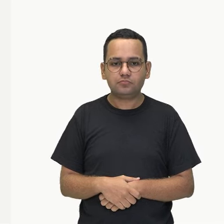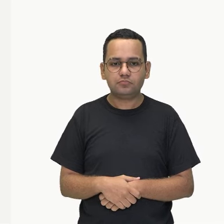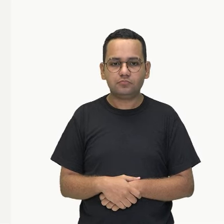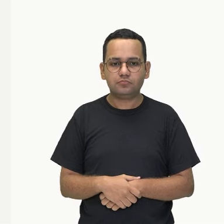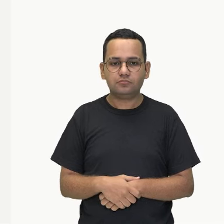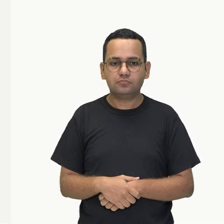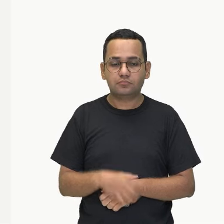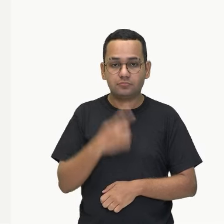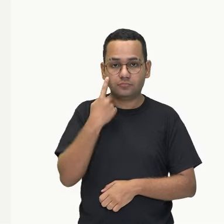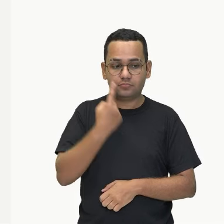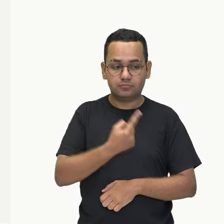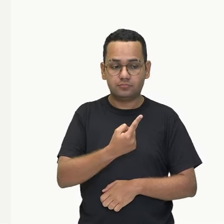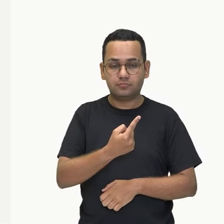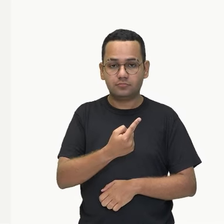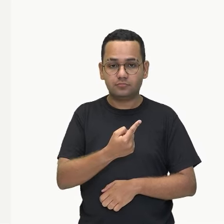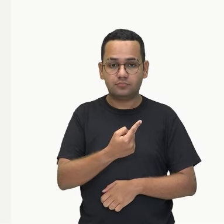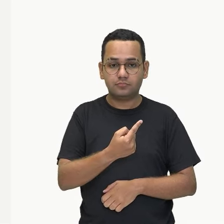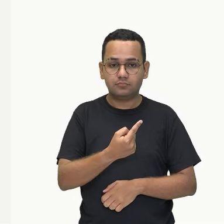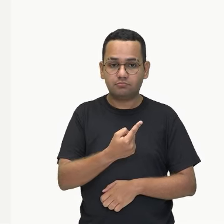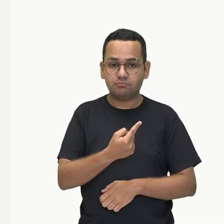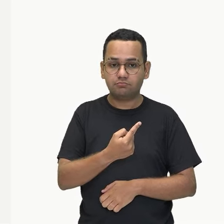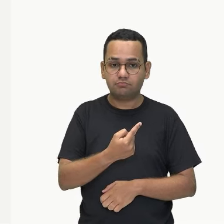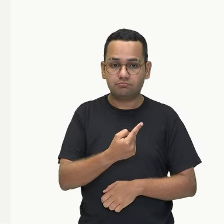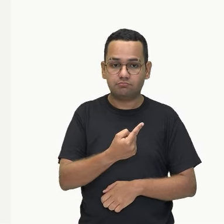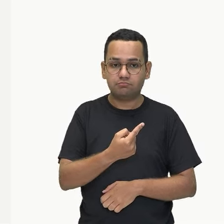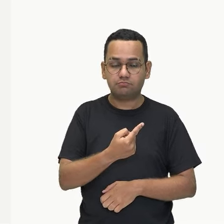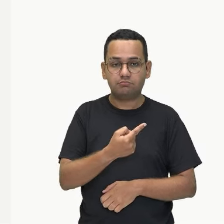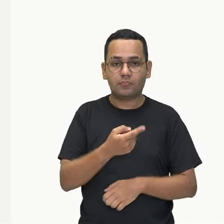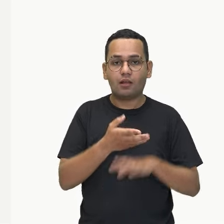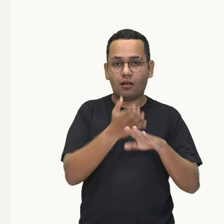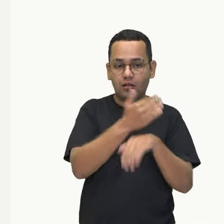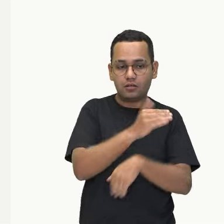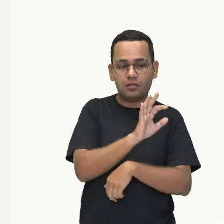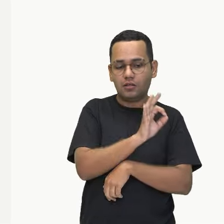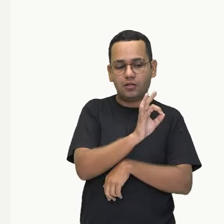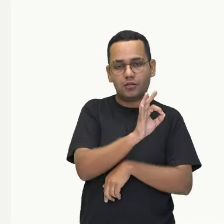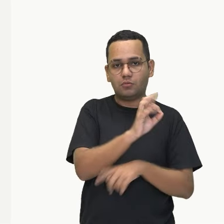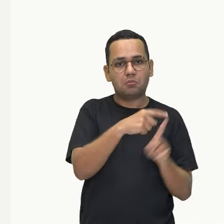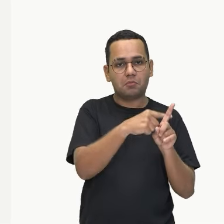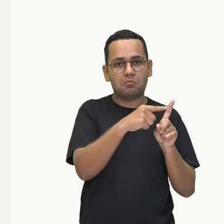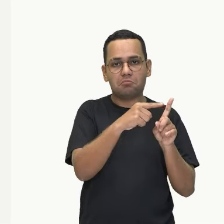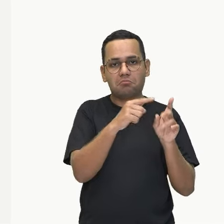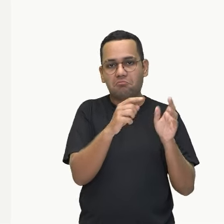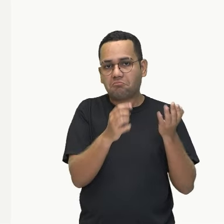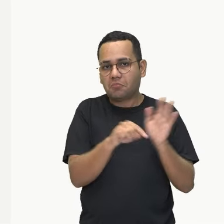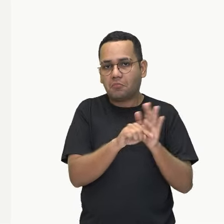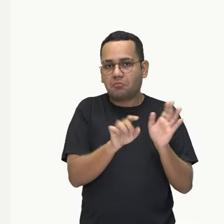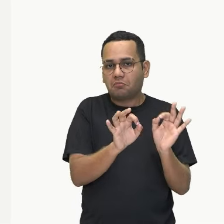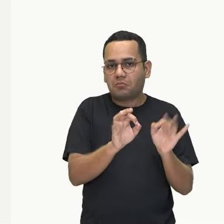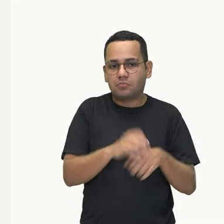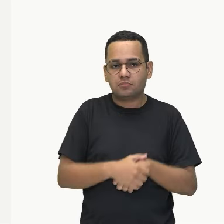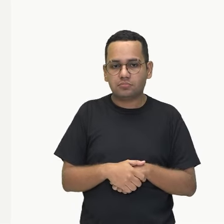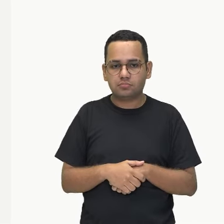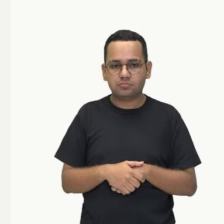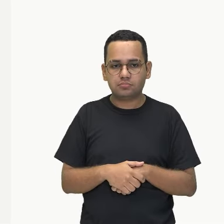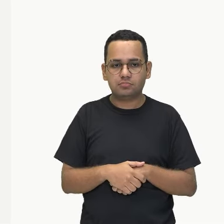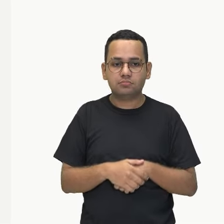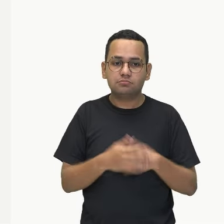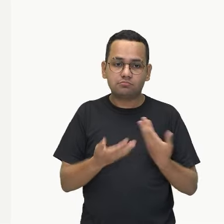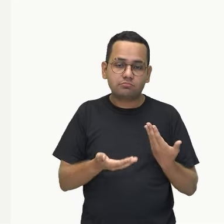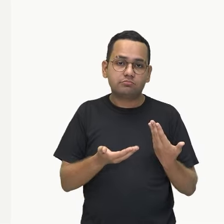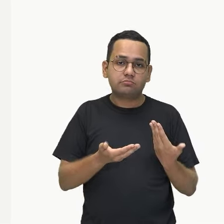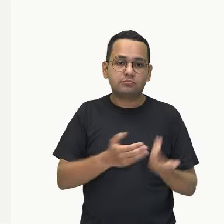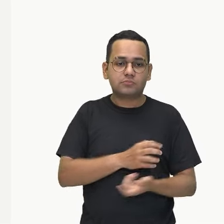polinômio, na frente dele, ó, não tem sinal nenhum. Então, quando eu eliminar o parêntese, eu somente vou